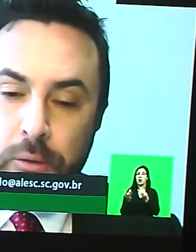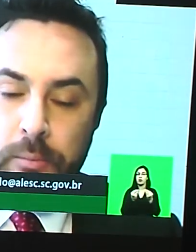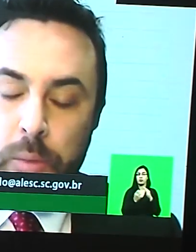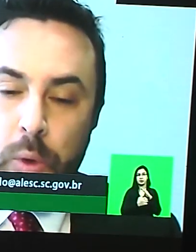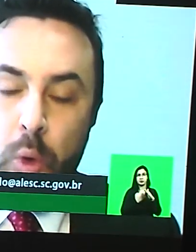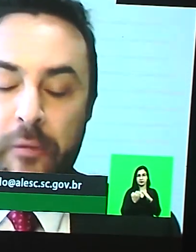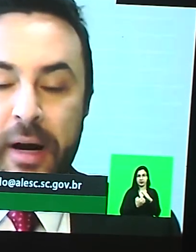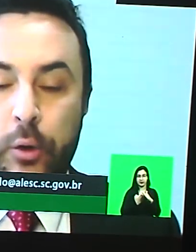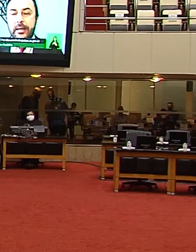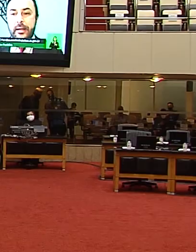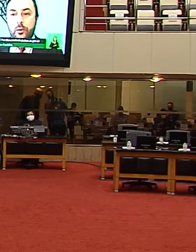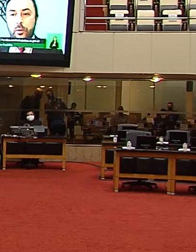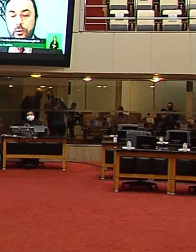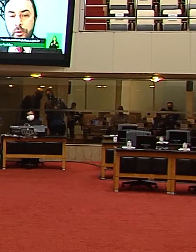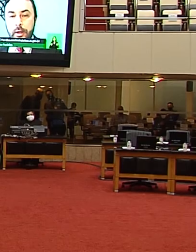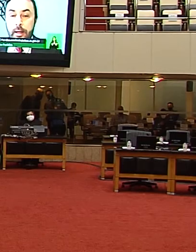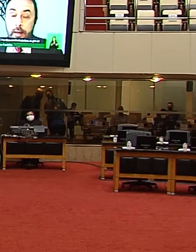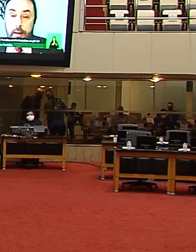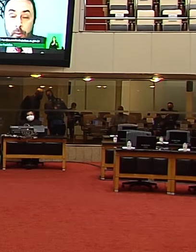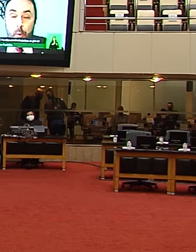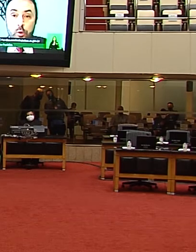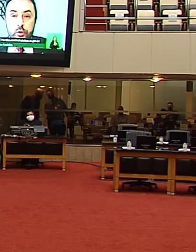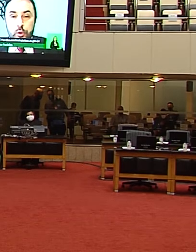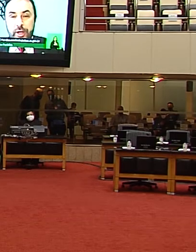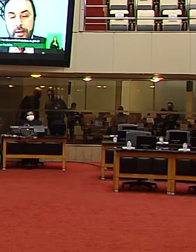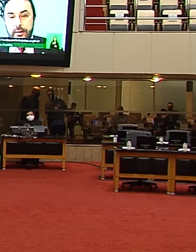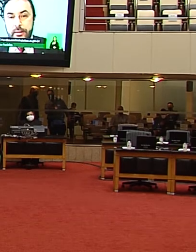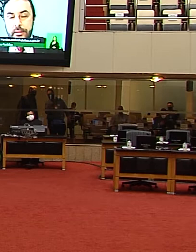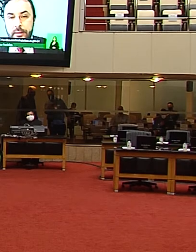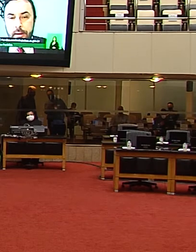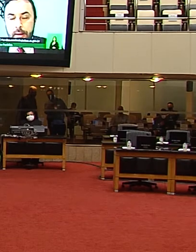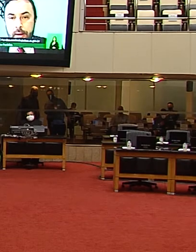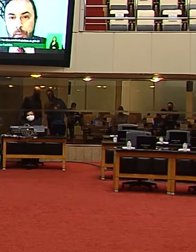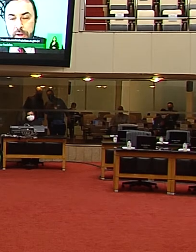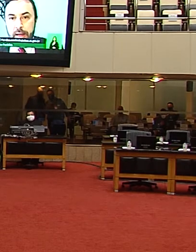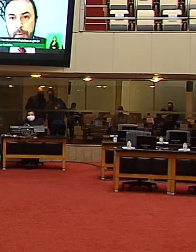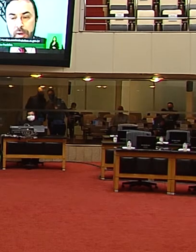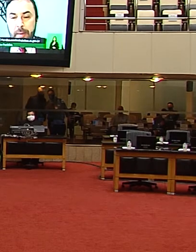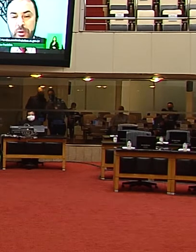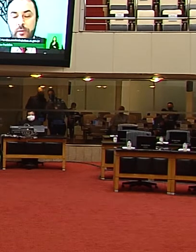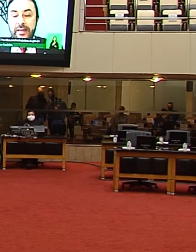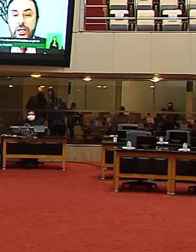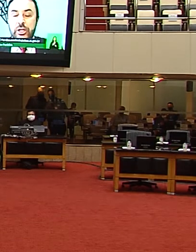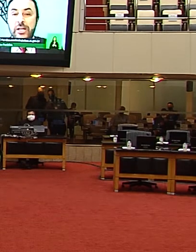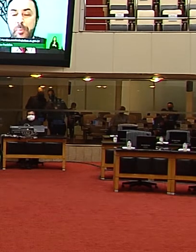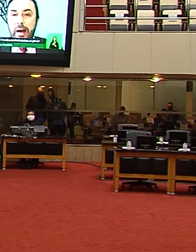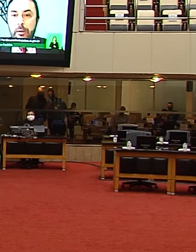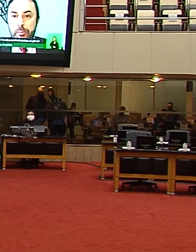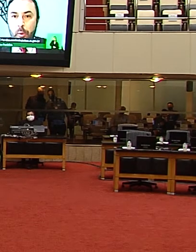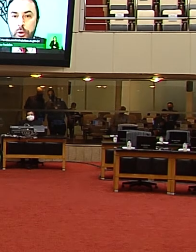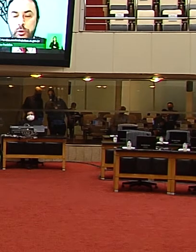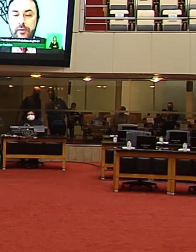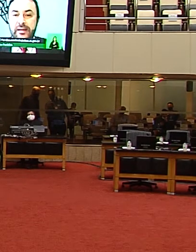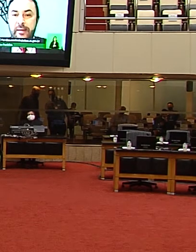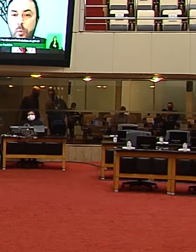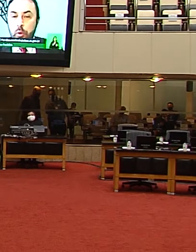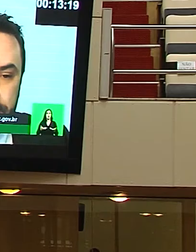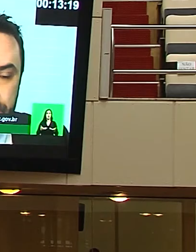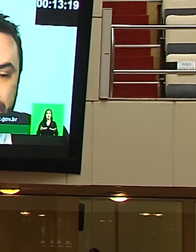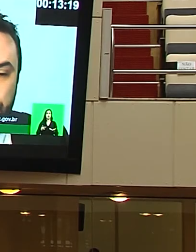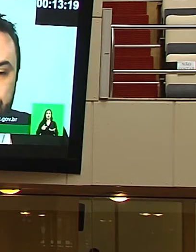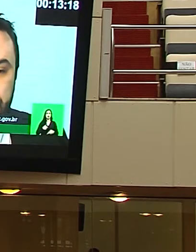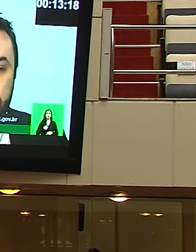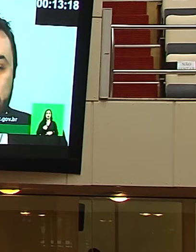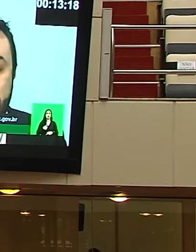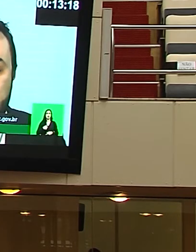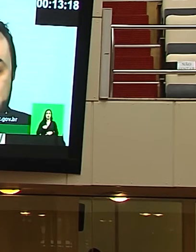de refinanciamento para ajudar na recuperação econômica, principalmente das pequenas e médias empresas catarinenses,